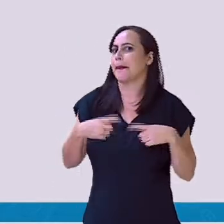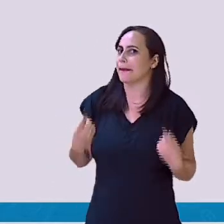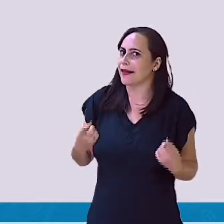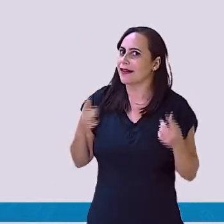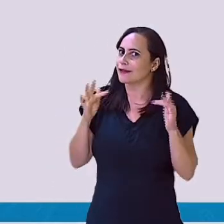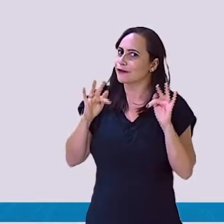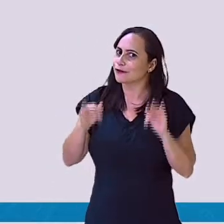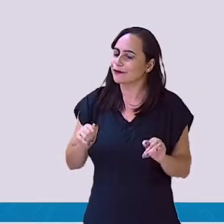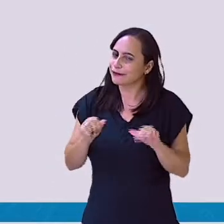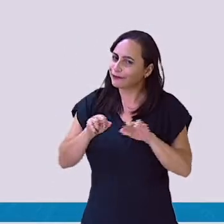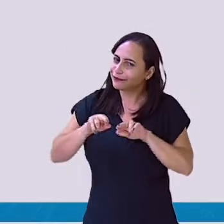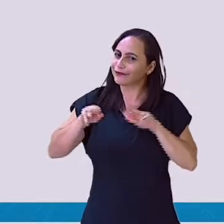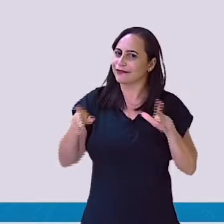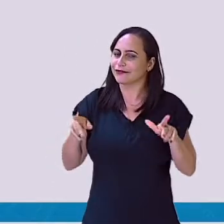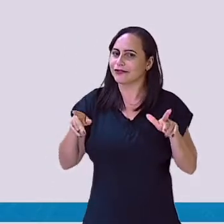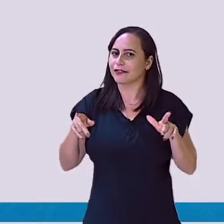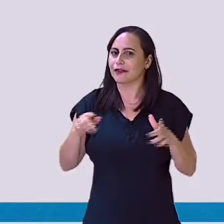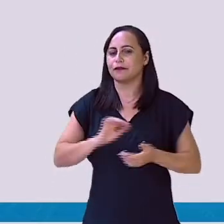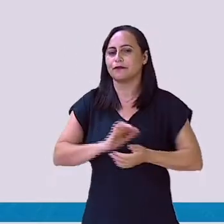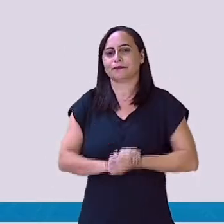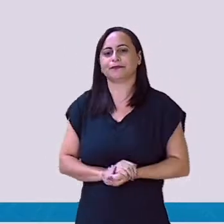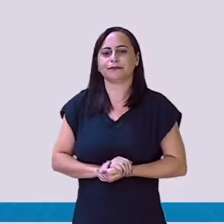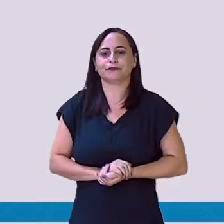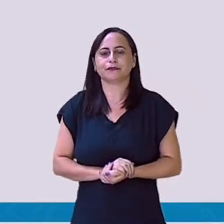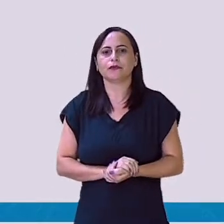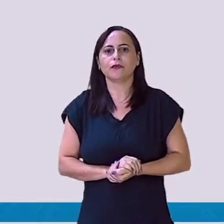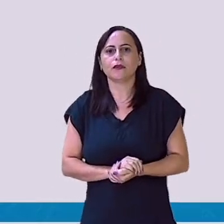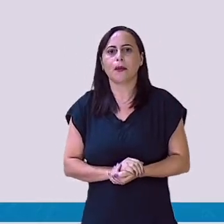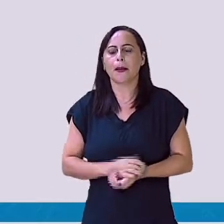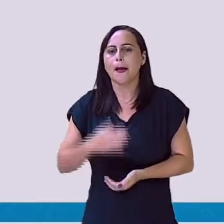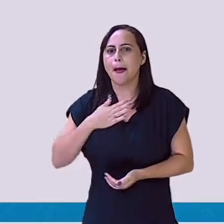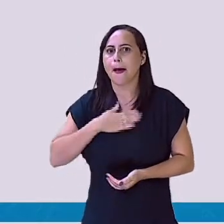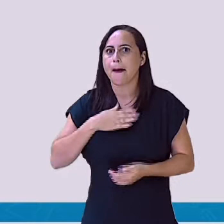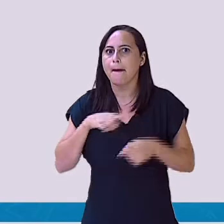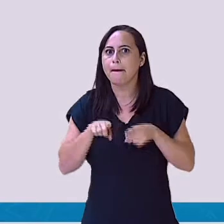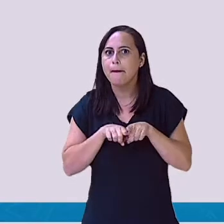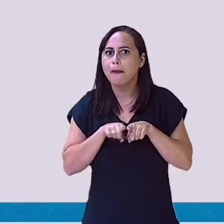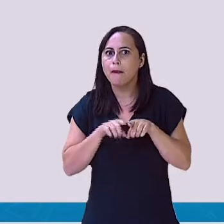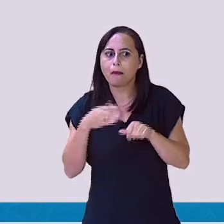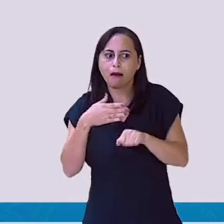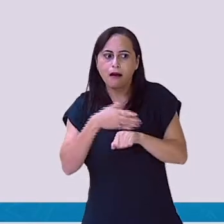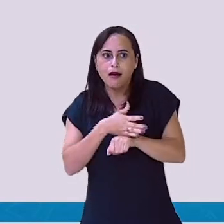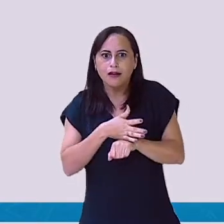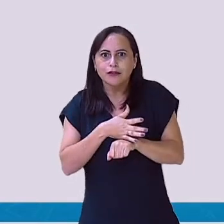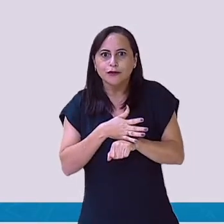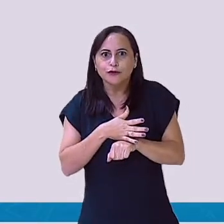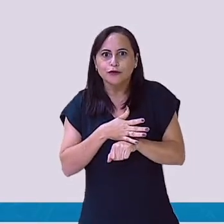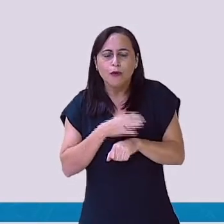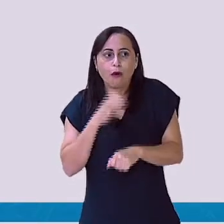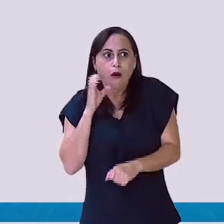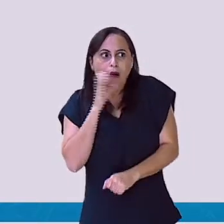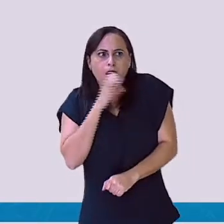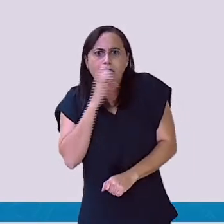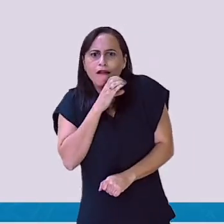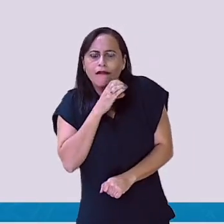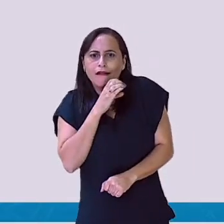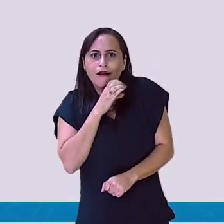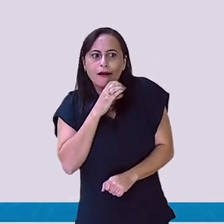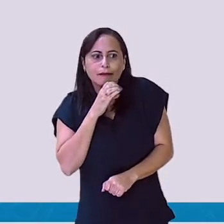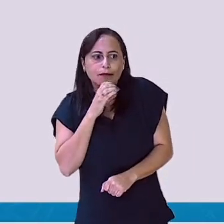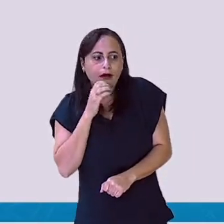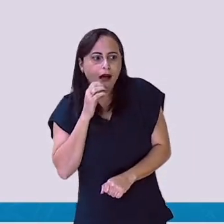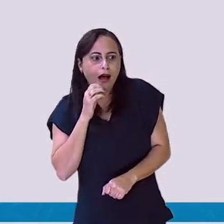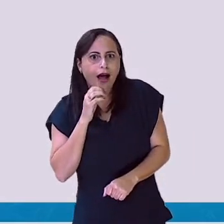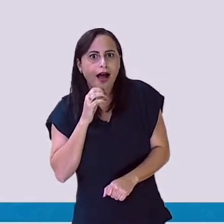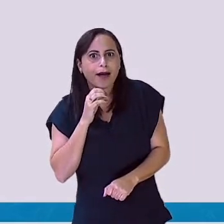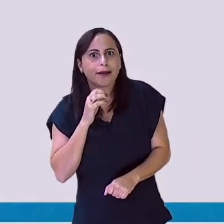diferente, conta o Nirton. Meu irmão chegou muito rápido, mas quem